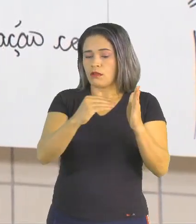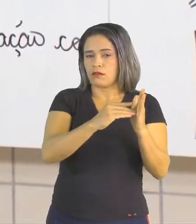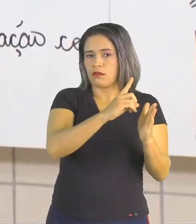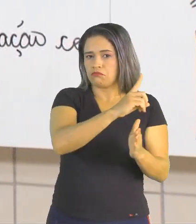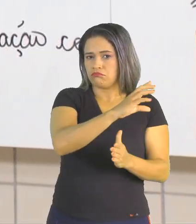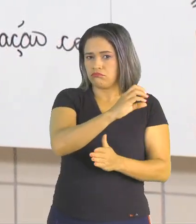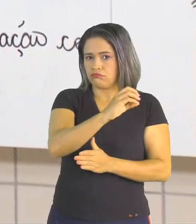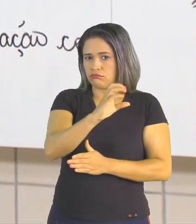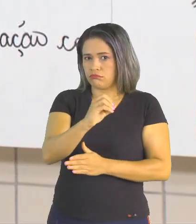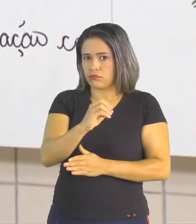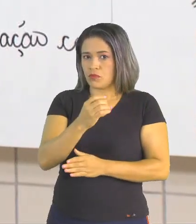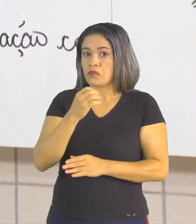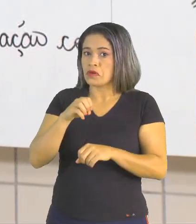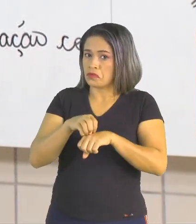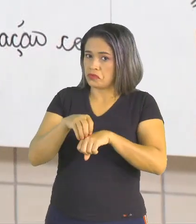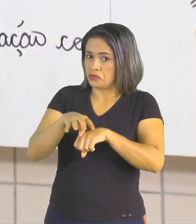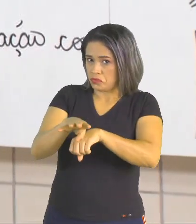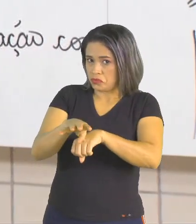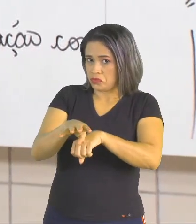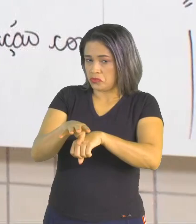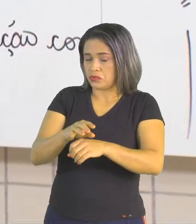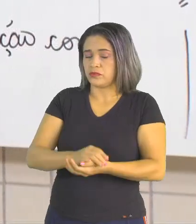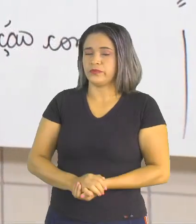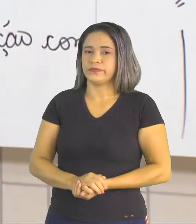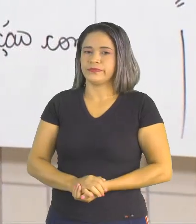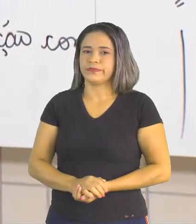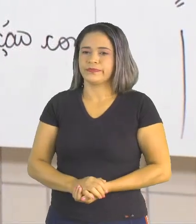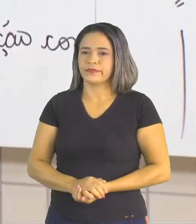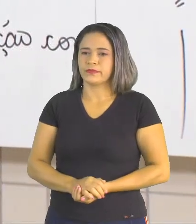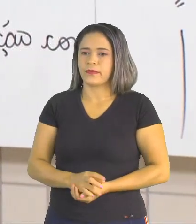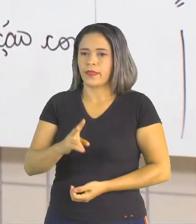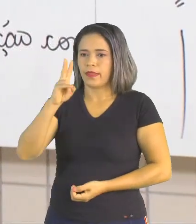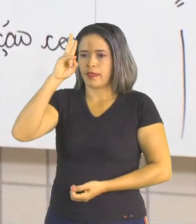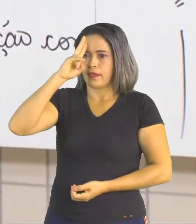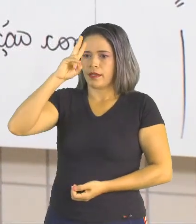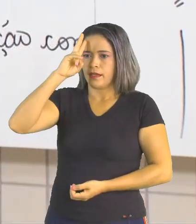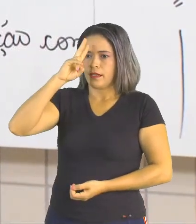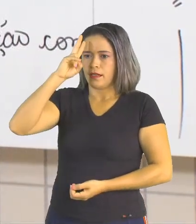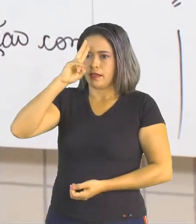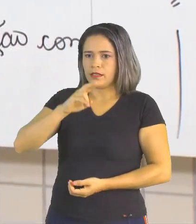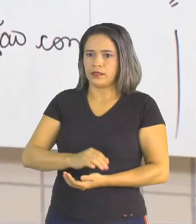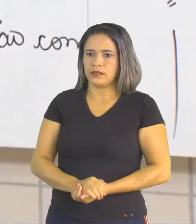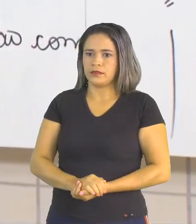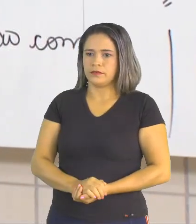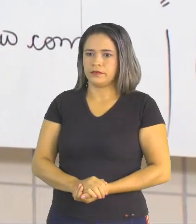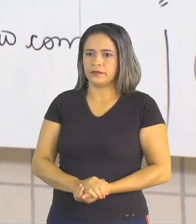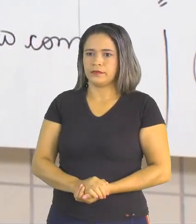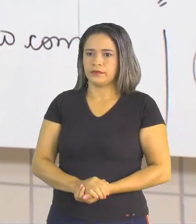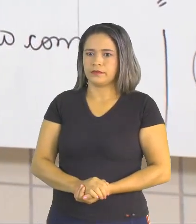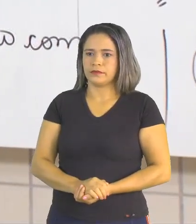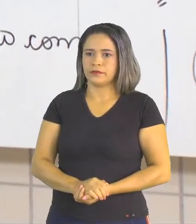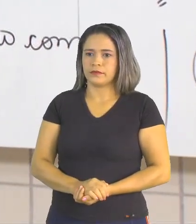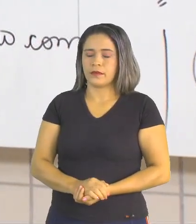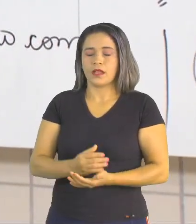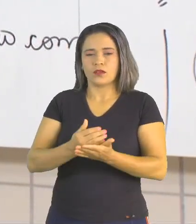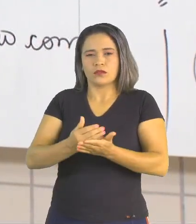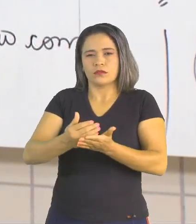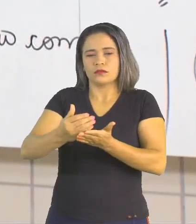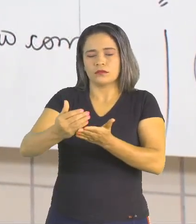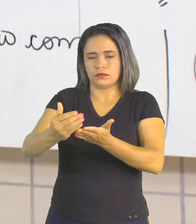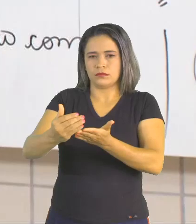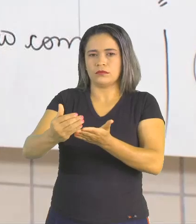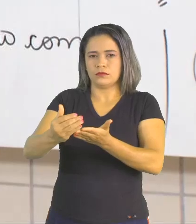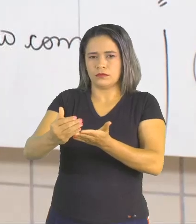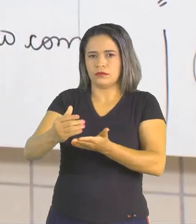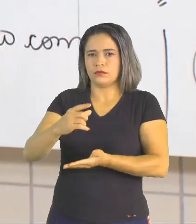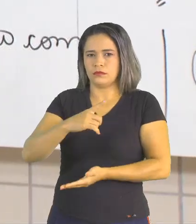vocês descobrirem os números primos de 1 a 100. Lembra? Crivo de Eratóstenes. Mas continuando aqui, eu